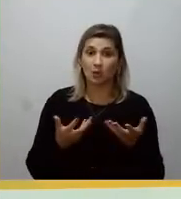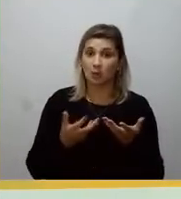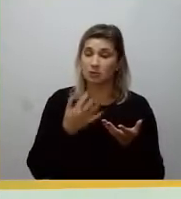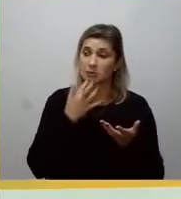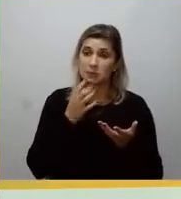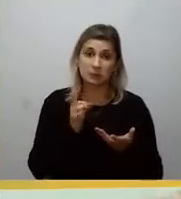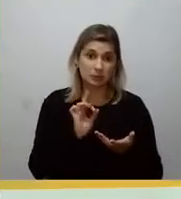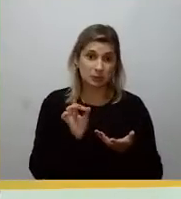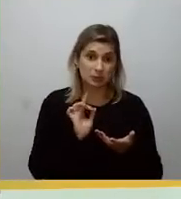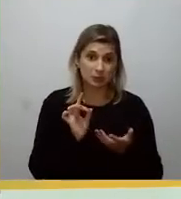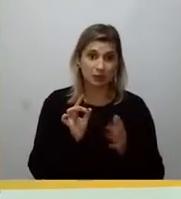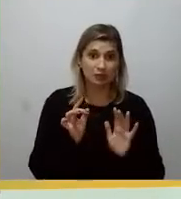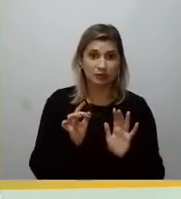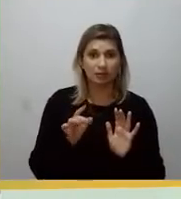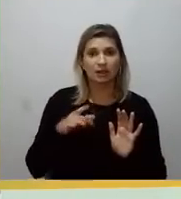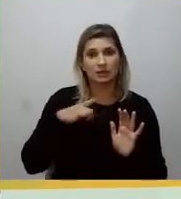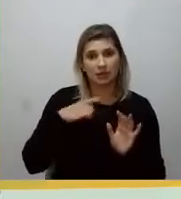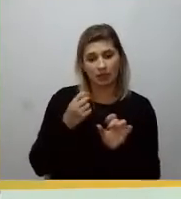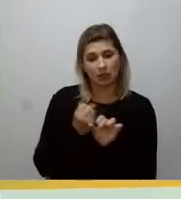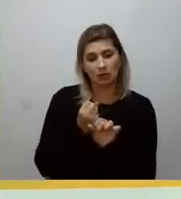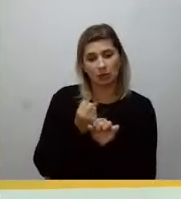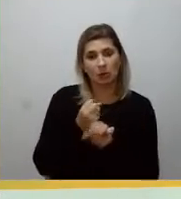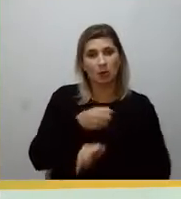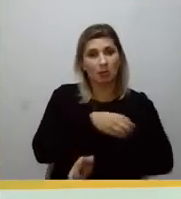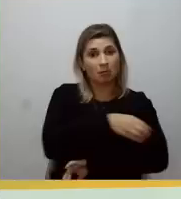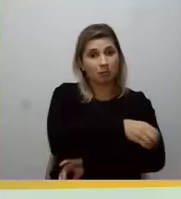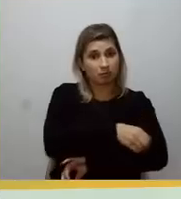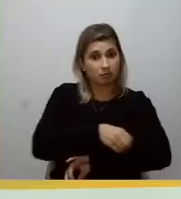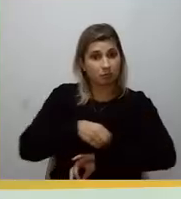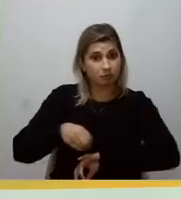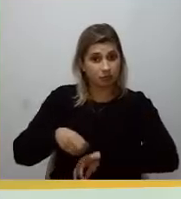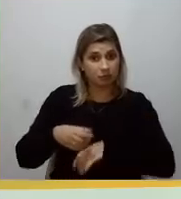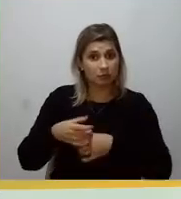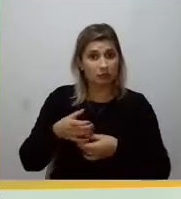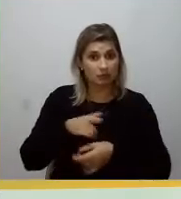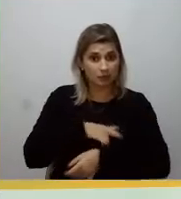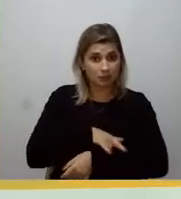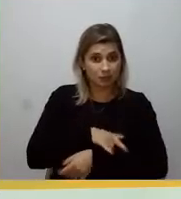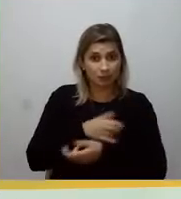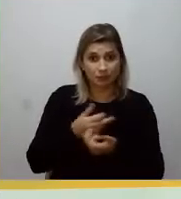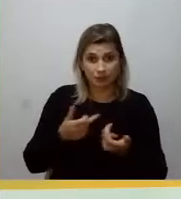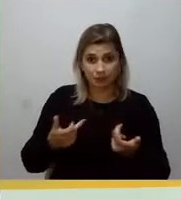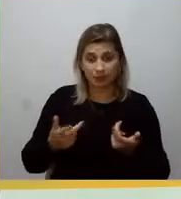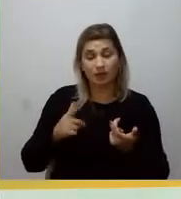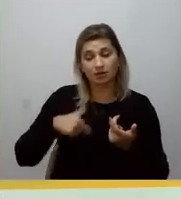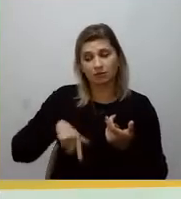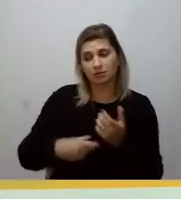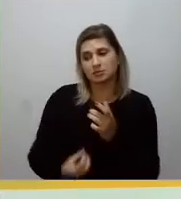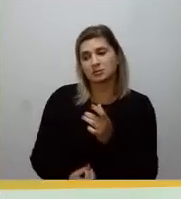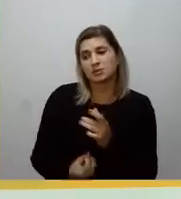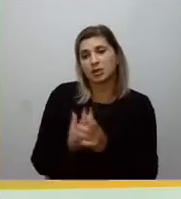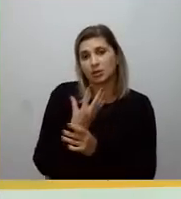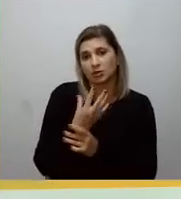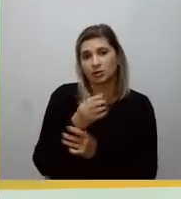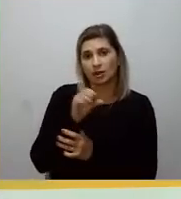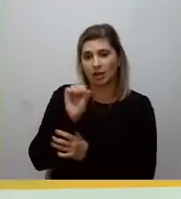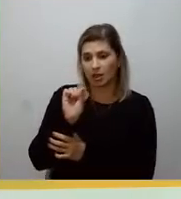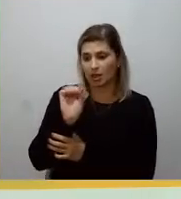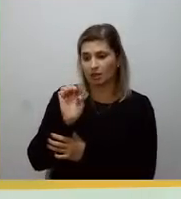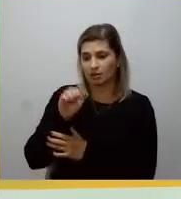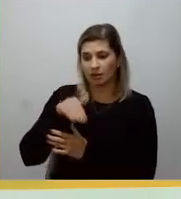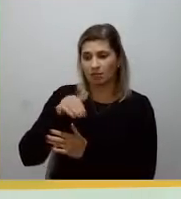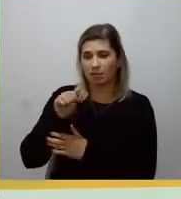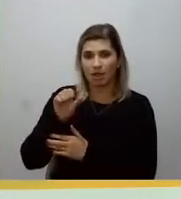também está em curso as obras de esgoto sanitário. Então, essas foram as razões de criar a CEMASA e o rompimento se deu com a